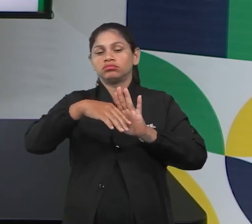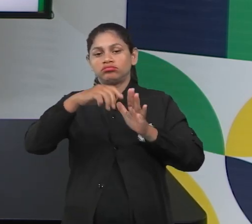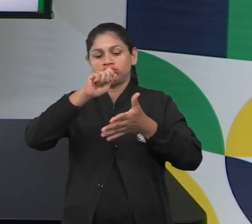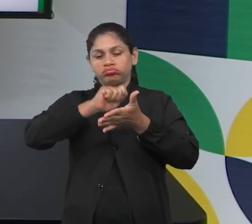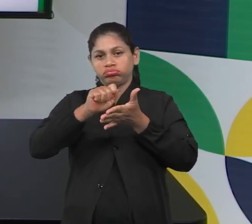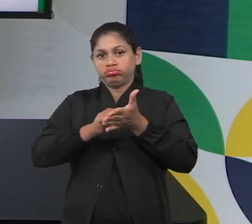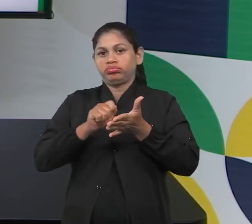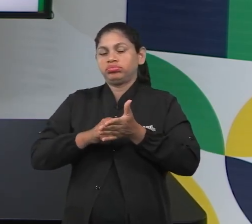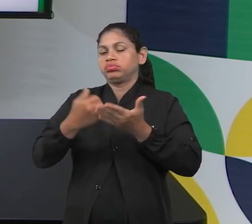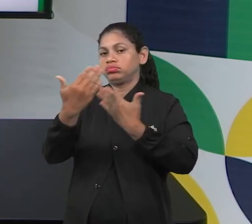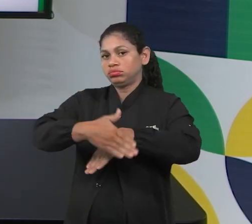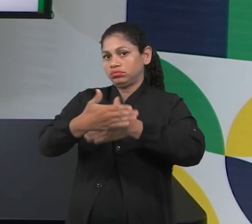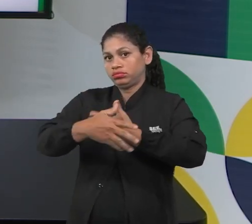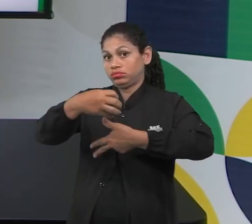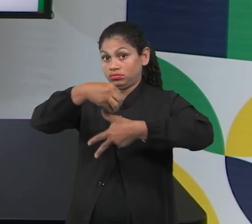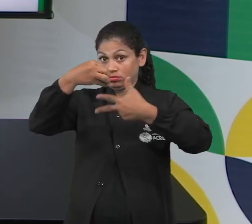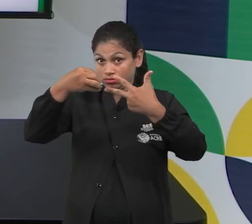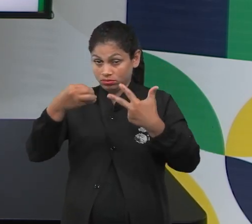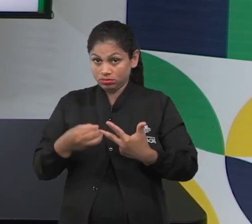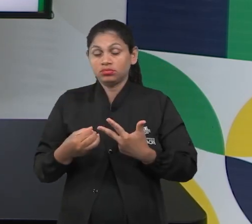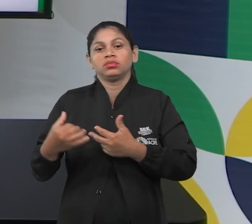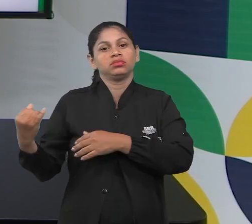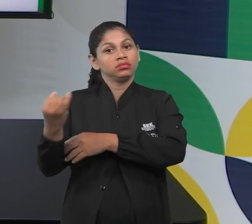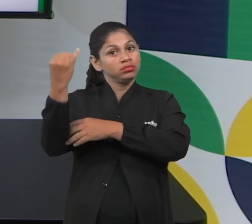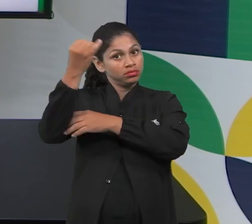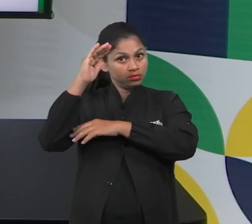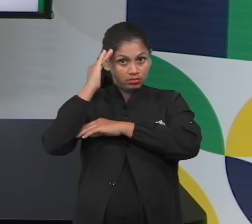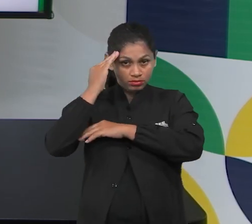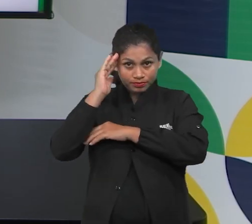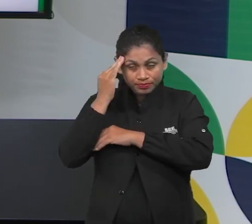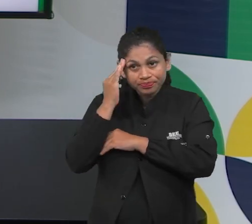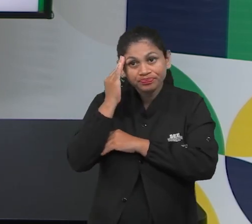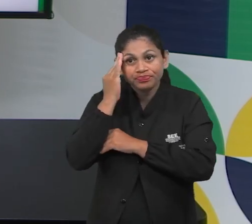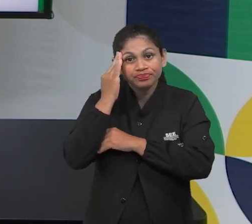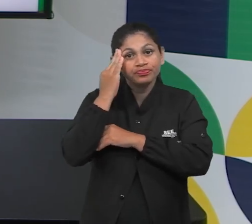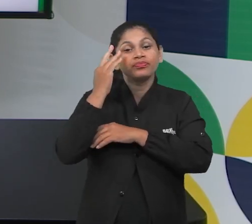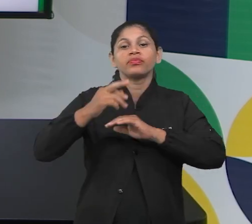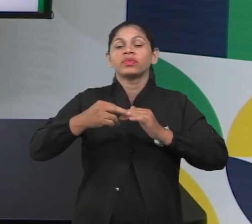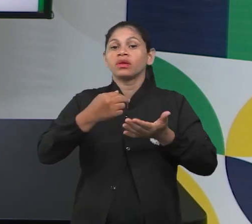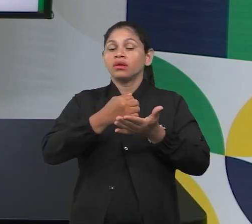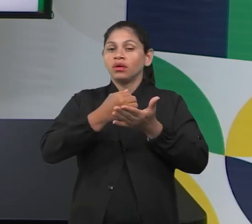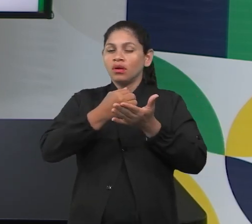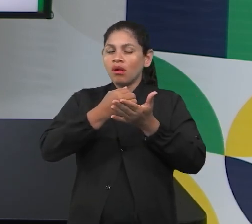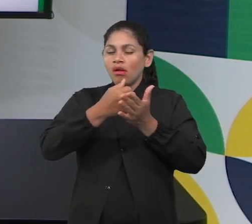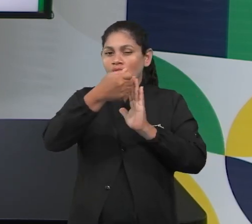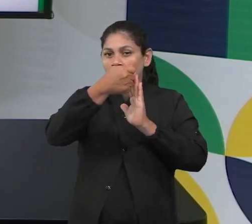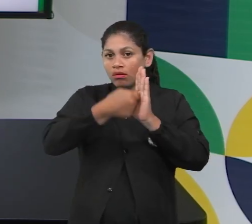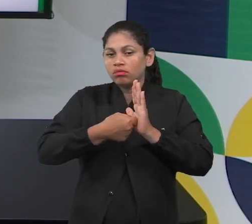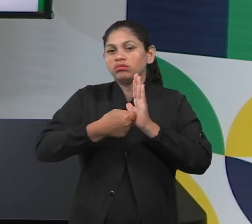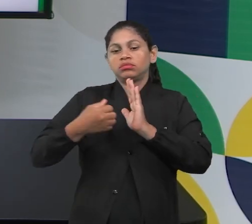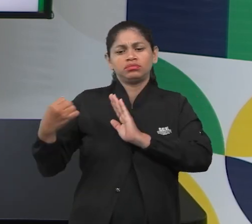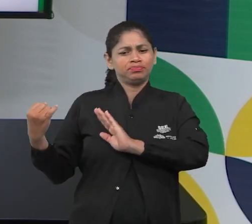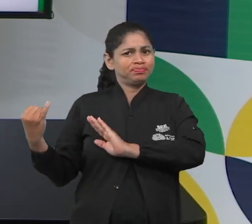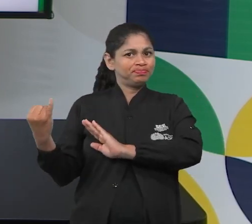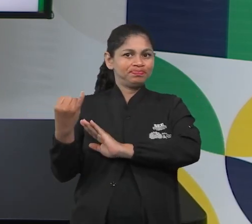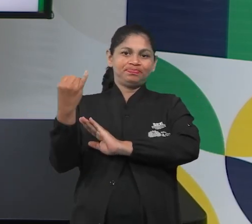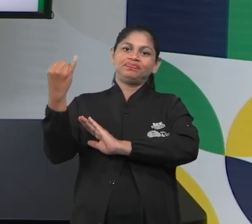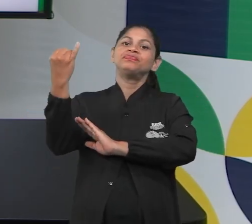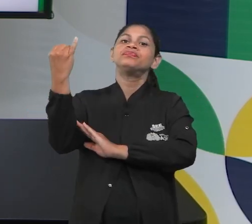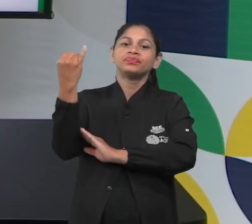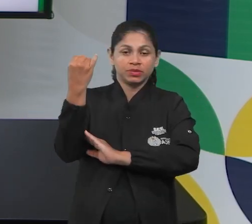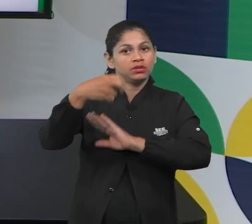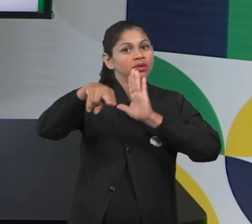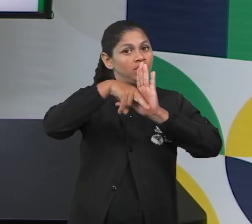Enem. É importante lembrar que a redação ela vai ser um componente extremamente essencial para a sua nota, né? A redação é a